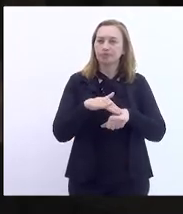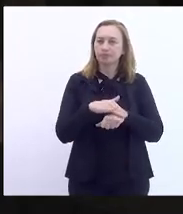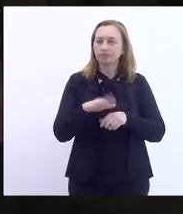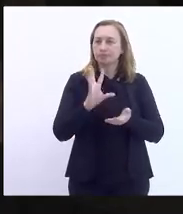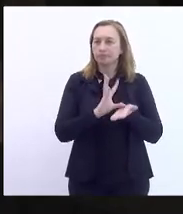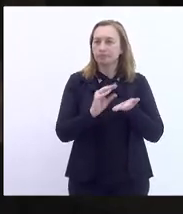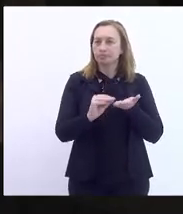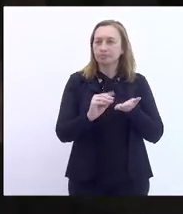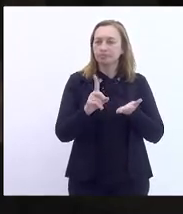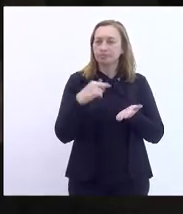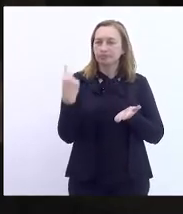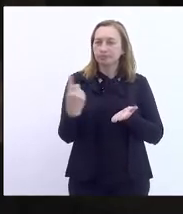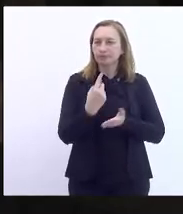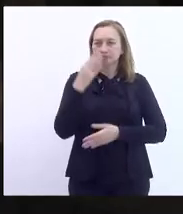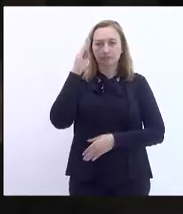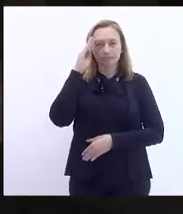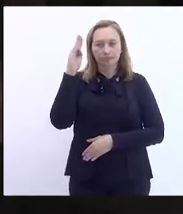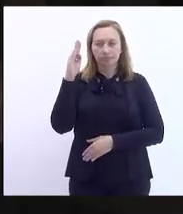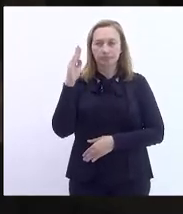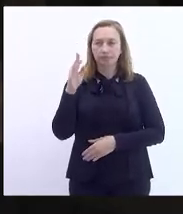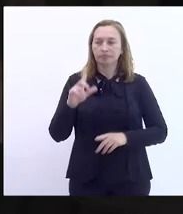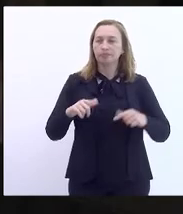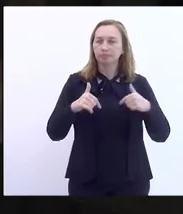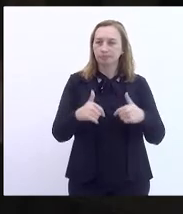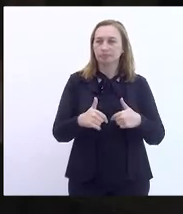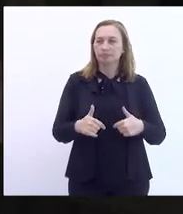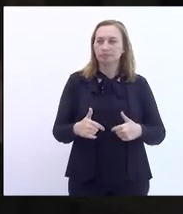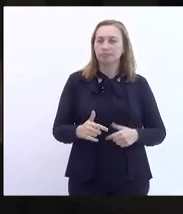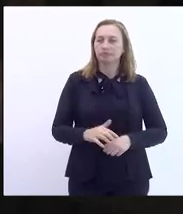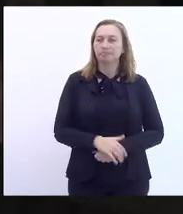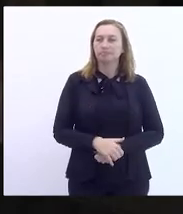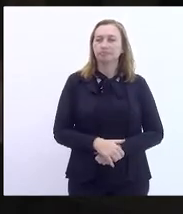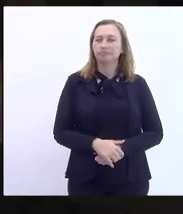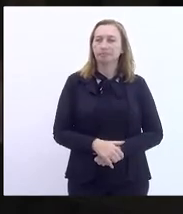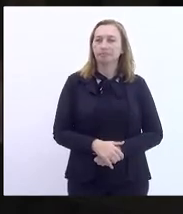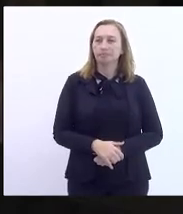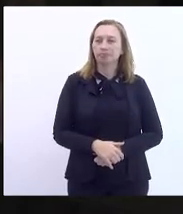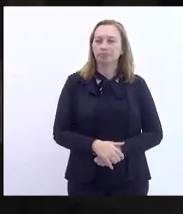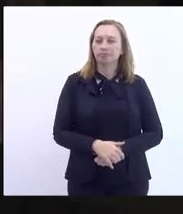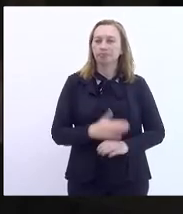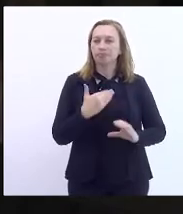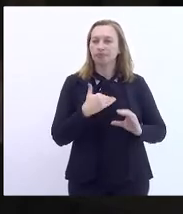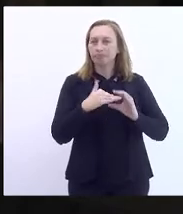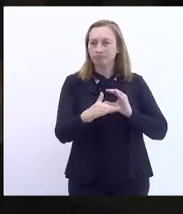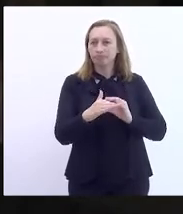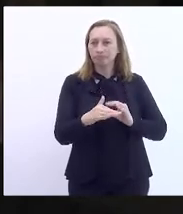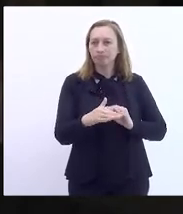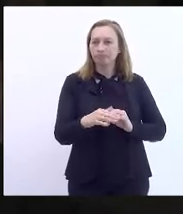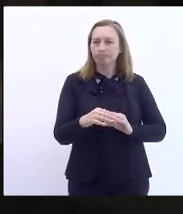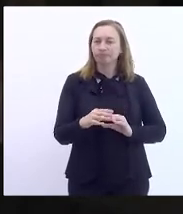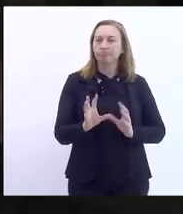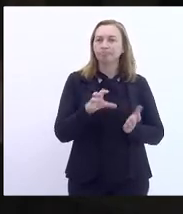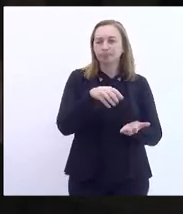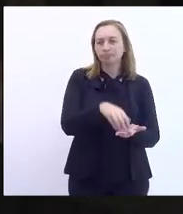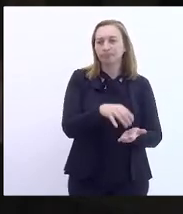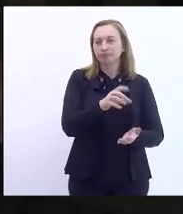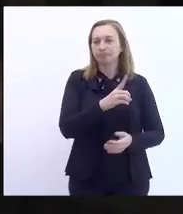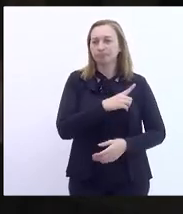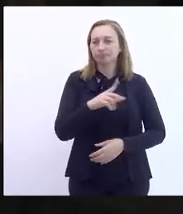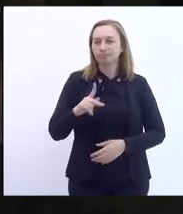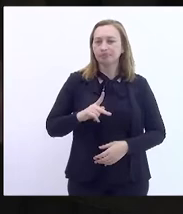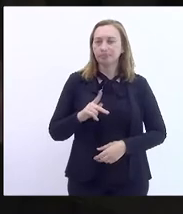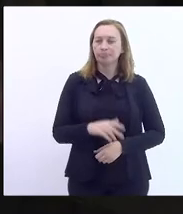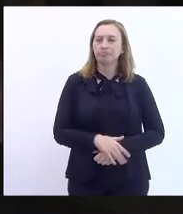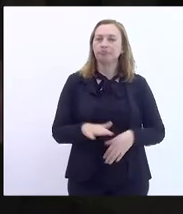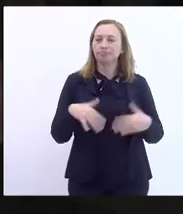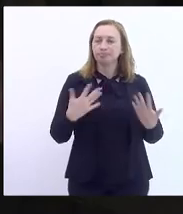pautado as vossas prioridades a nossa forma de agir e aquilo que a gente envia para os órgãos de atuação da Defensoria